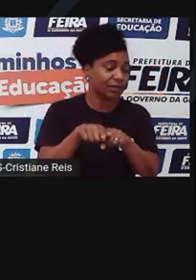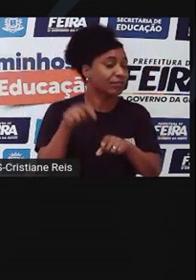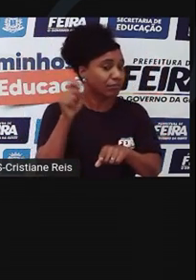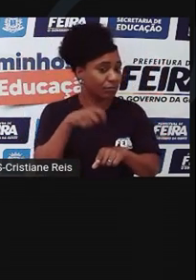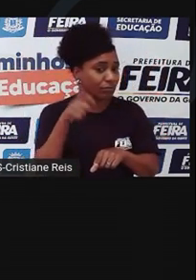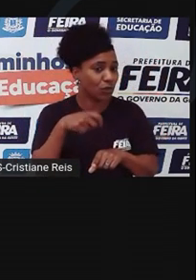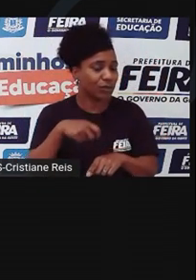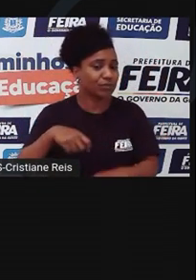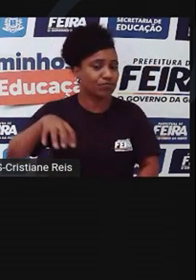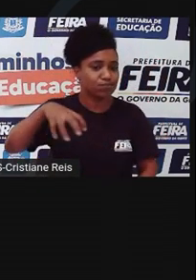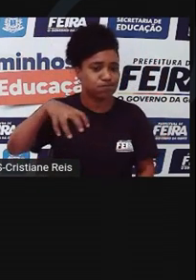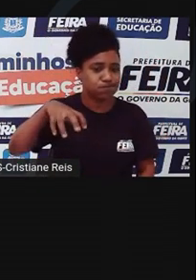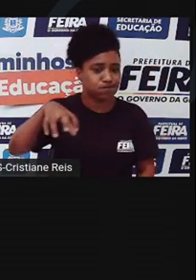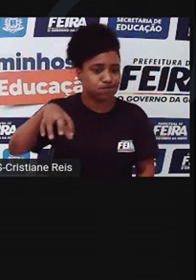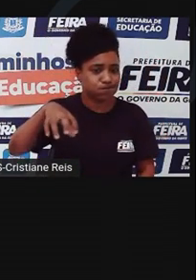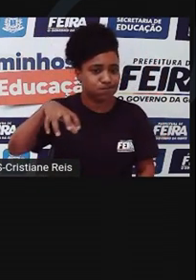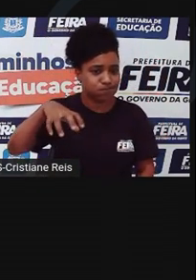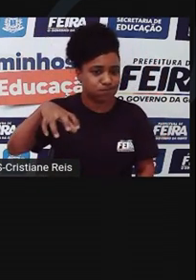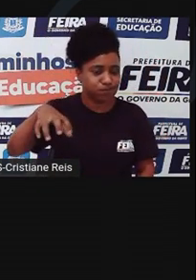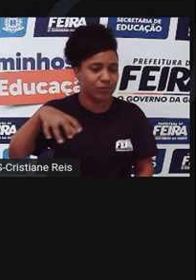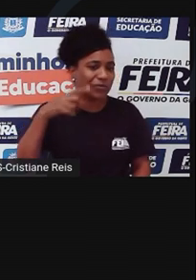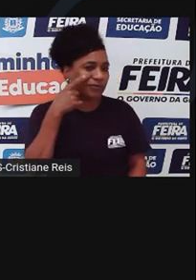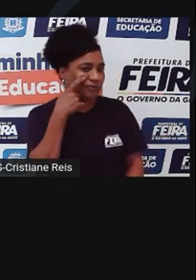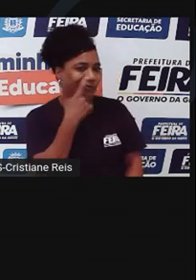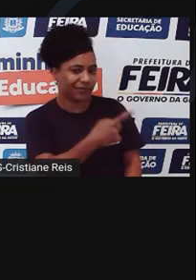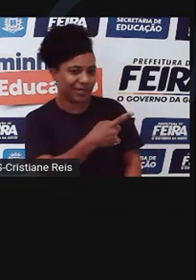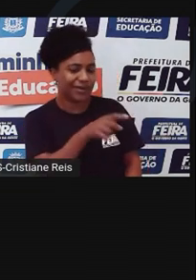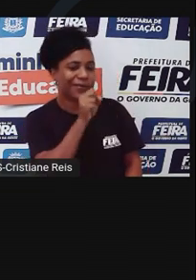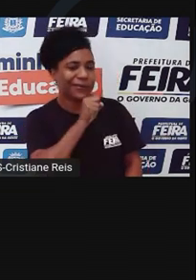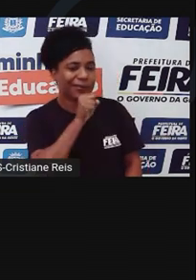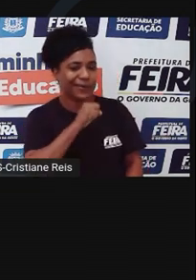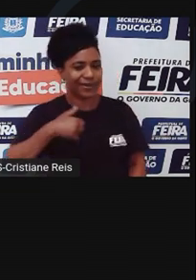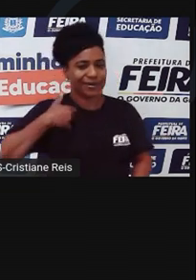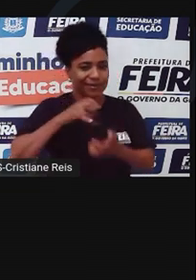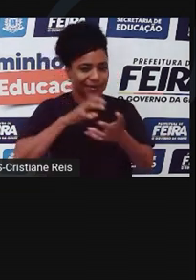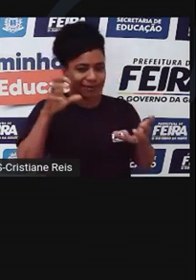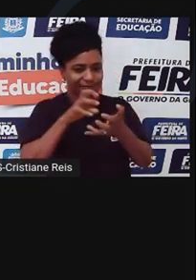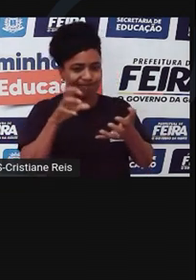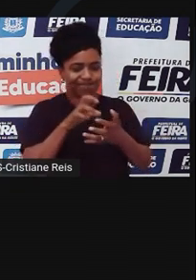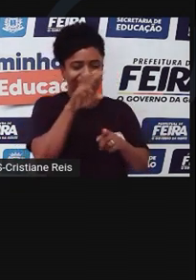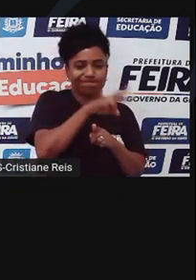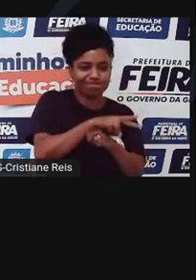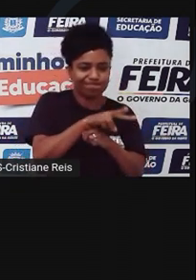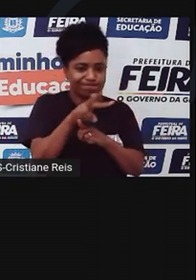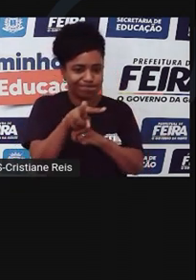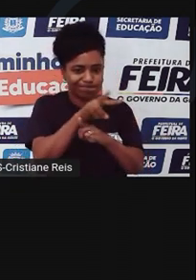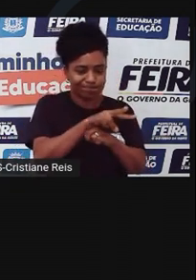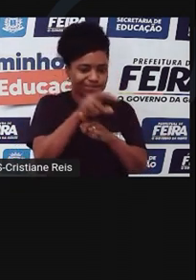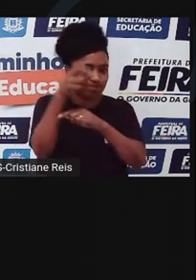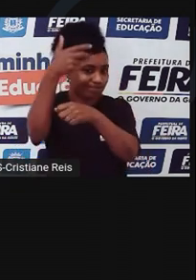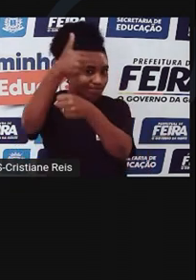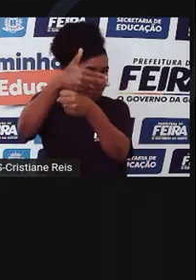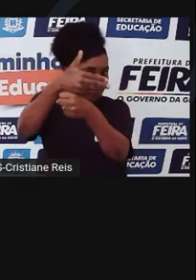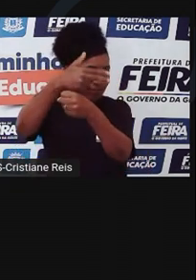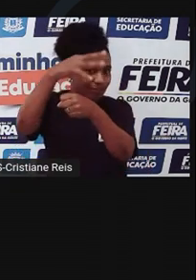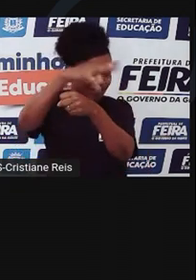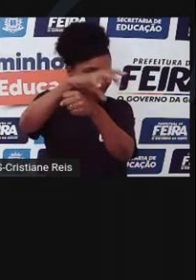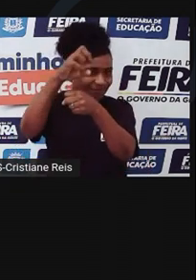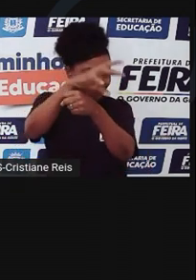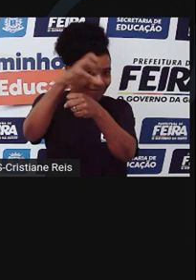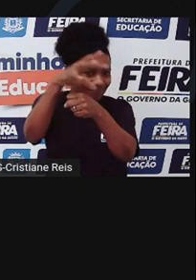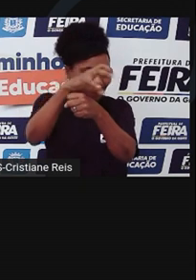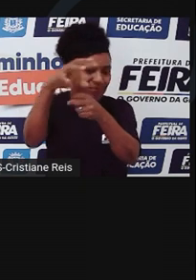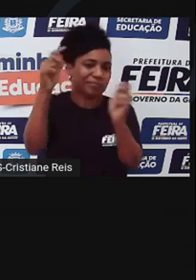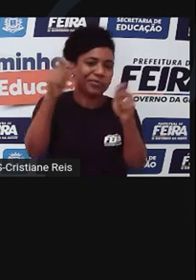detectar quedas eles podem ser Mortais com isso os vectores podem se comunicar via internet com outros dispositivos